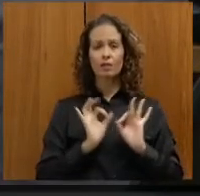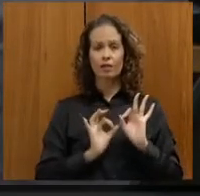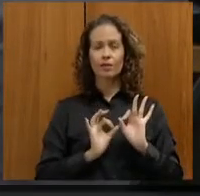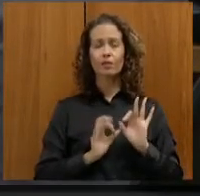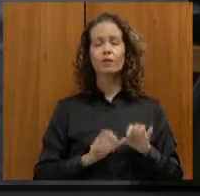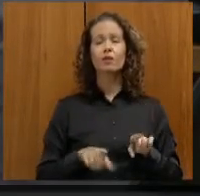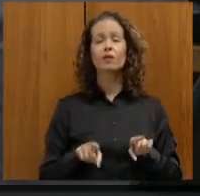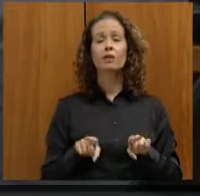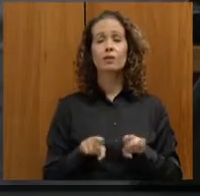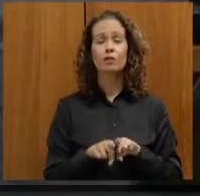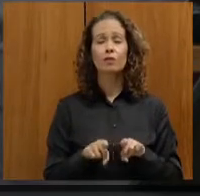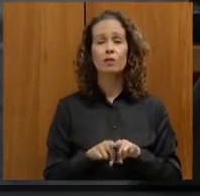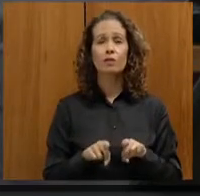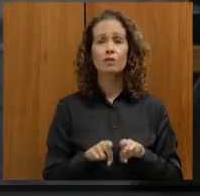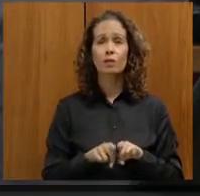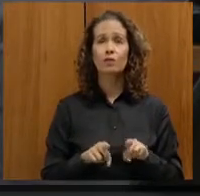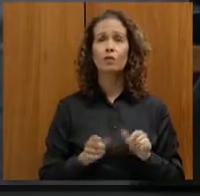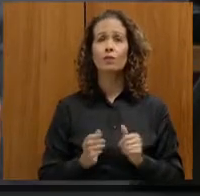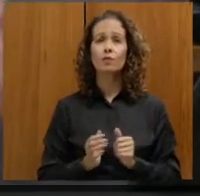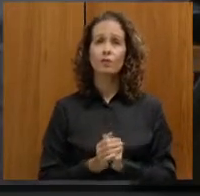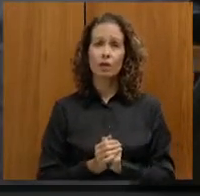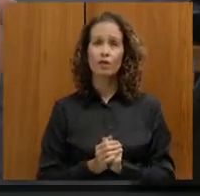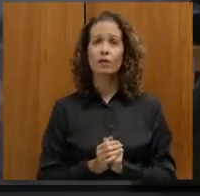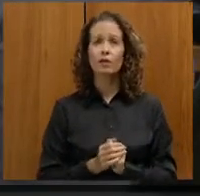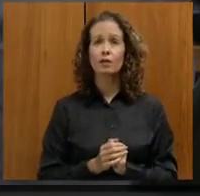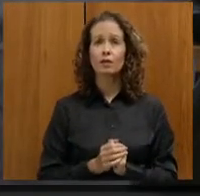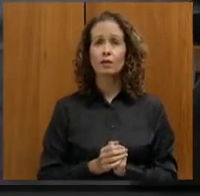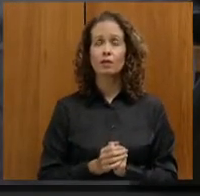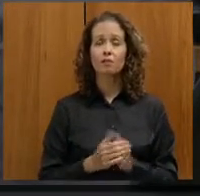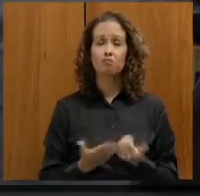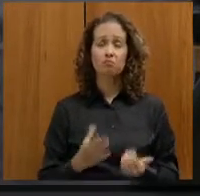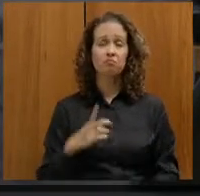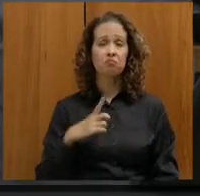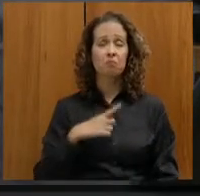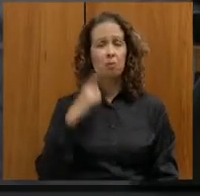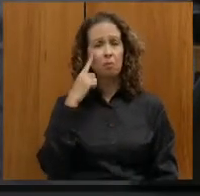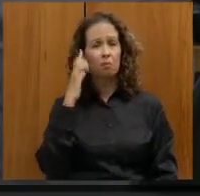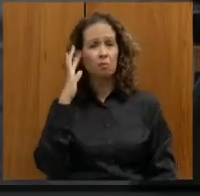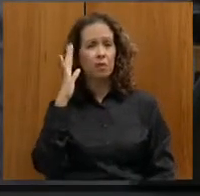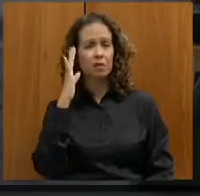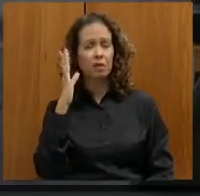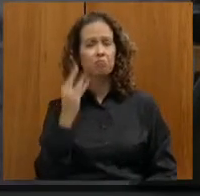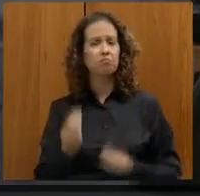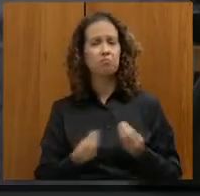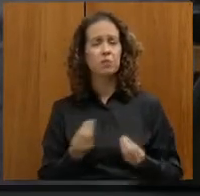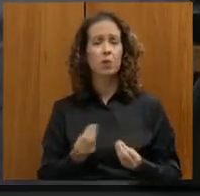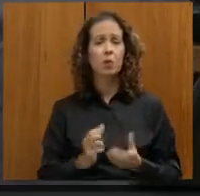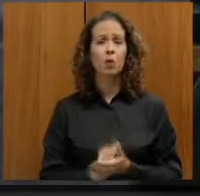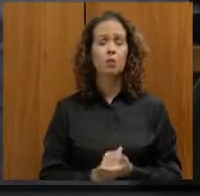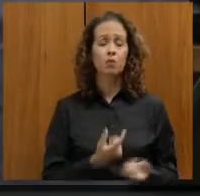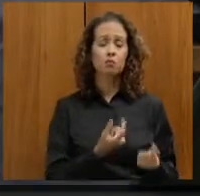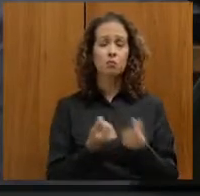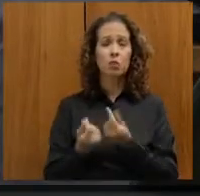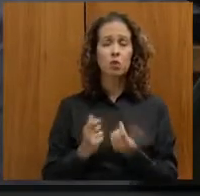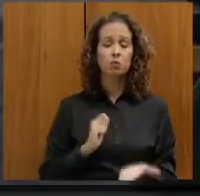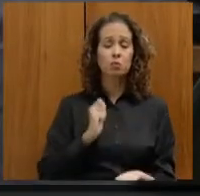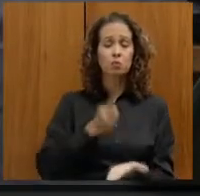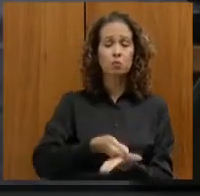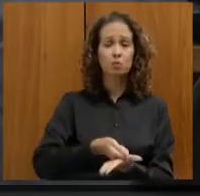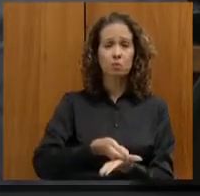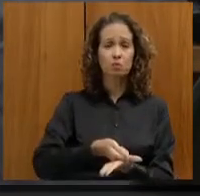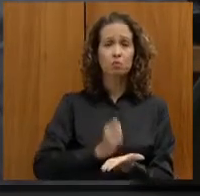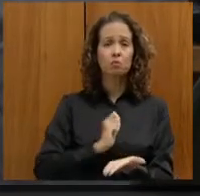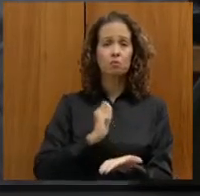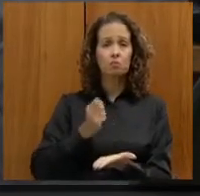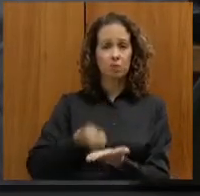aprisionado e aprovisionado provisão de recursos para pagamento previsão né